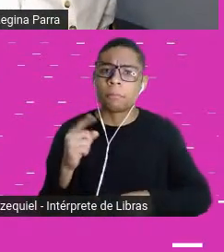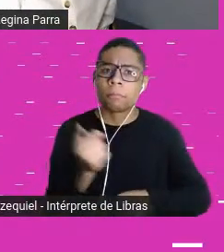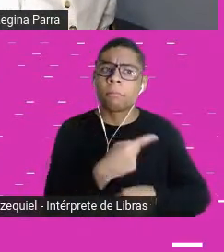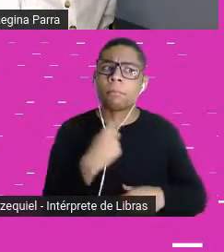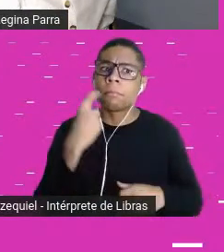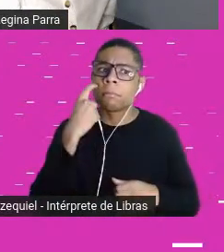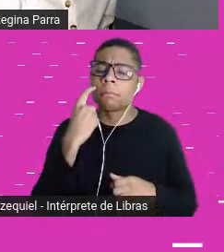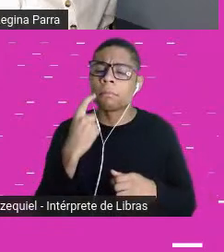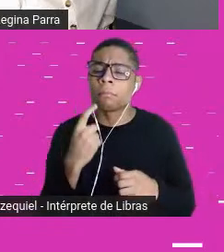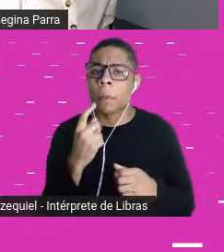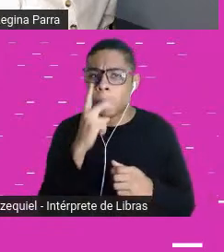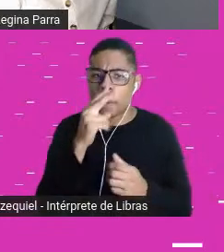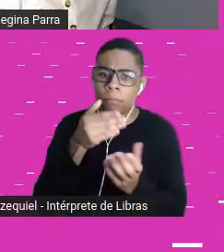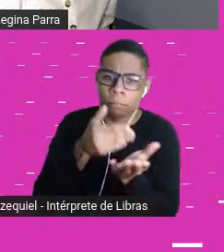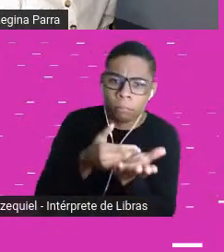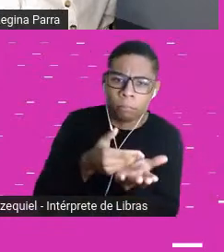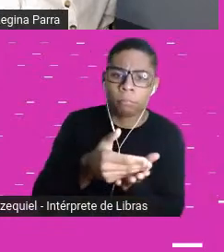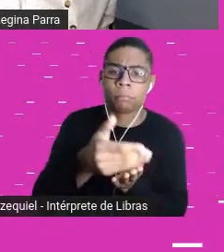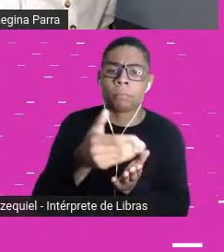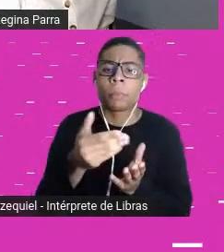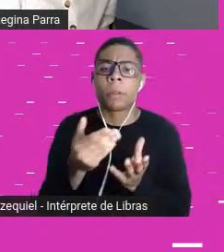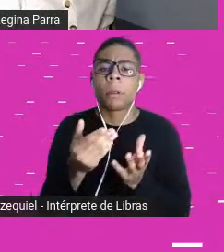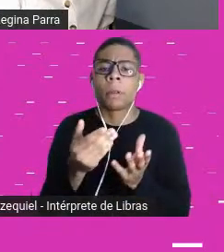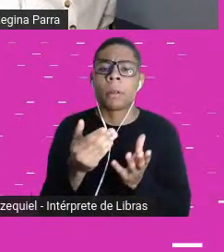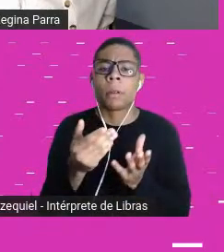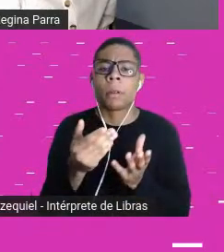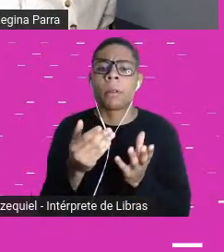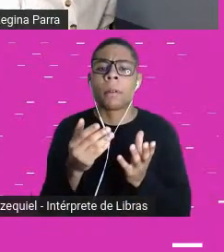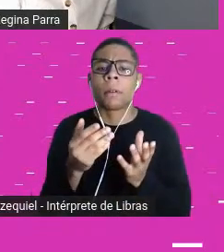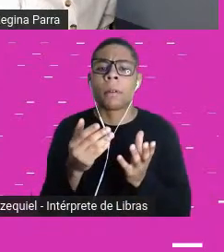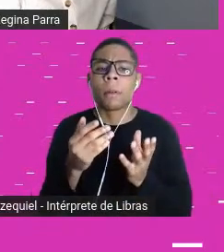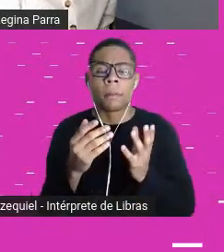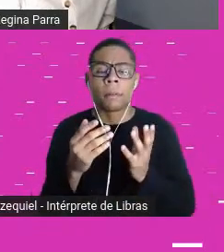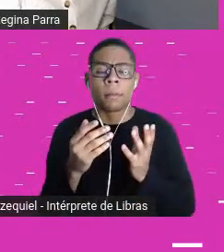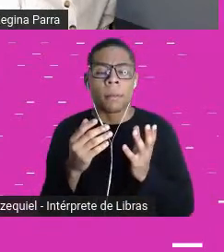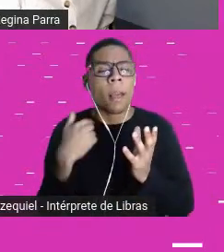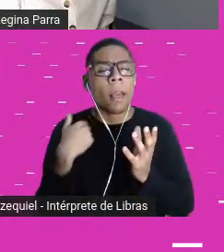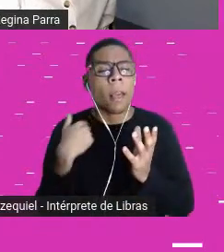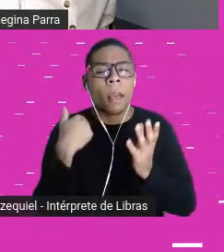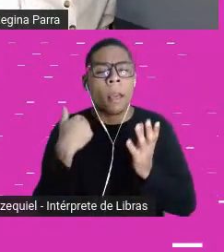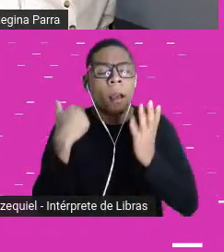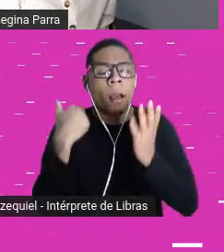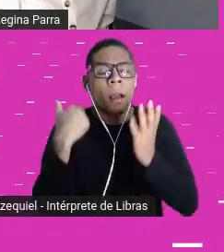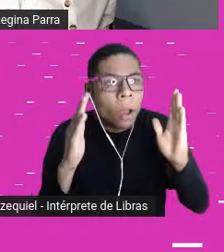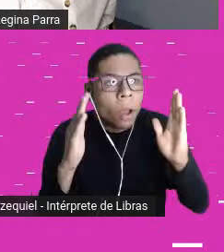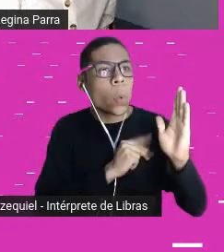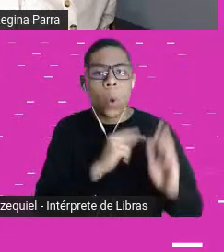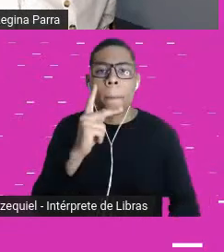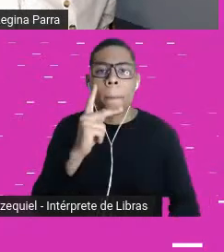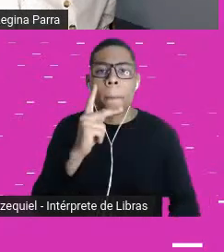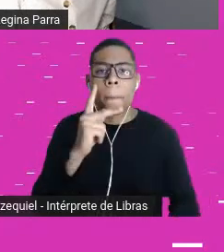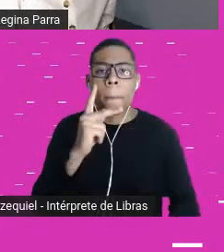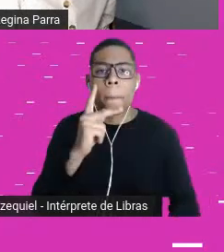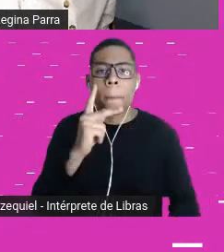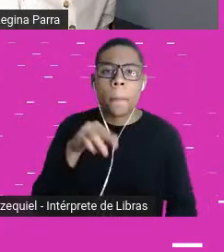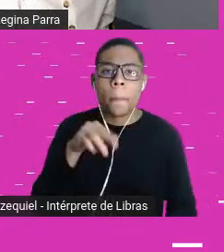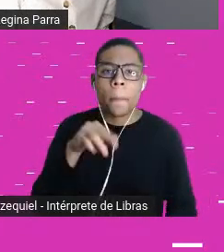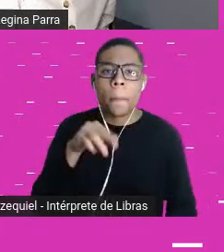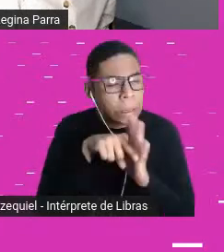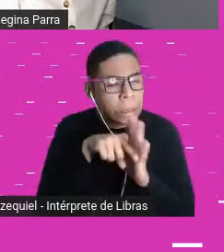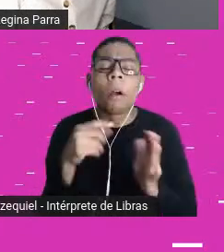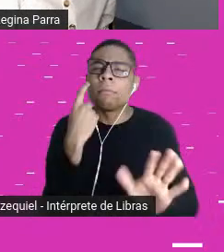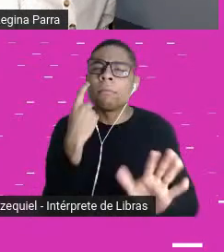uma abertura, assim, de mundo para mim, pesquisar o Prometeu. E eu decidi que eu ia